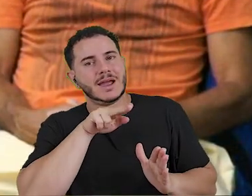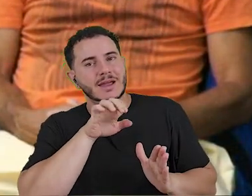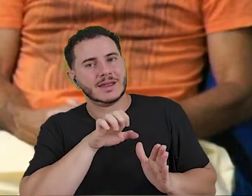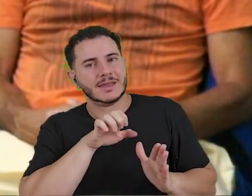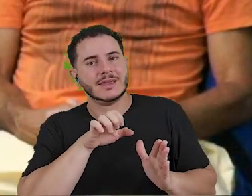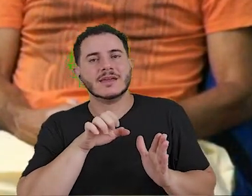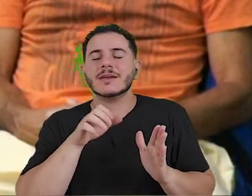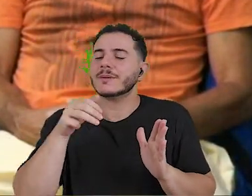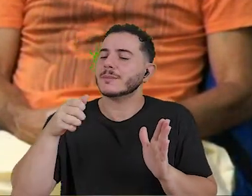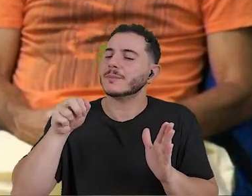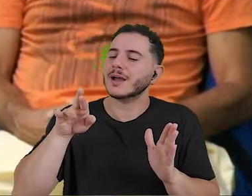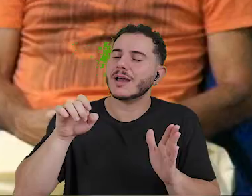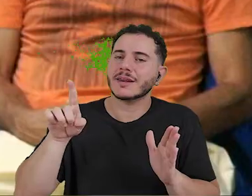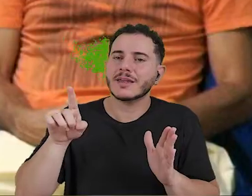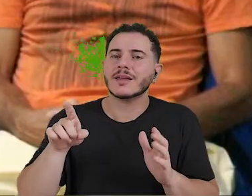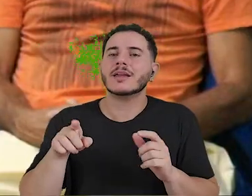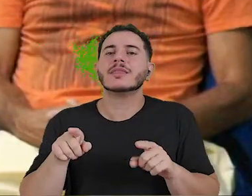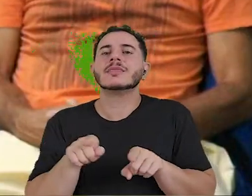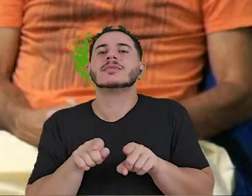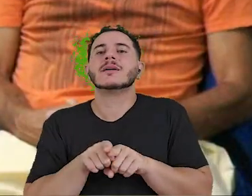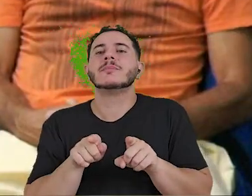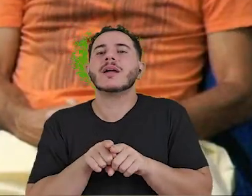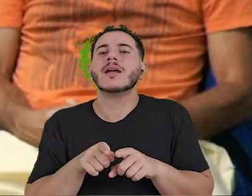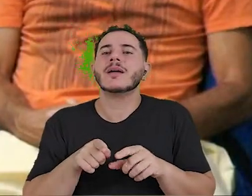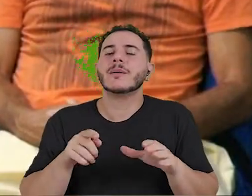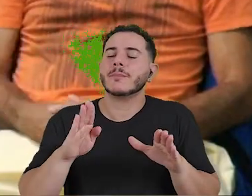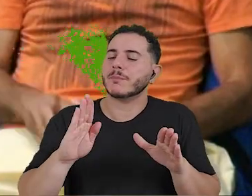o Bach de martelo com paradinha.